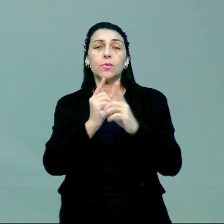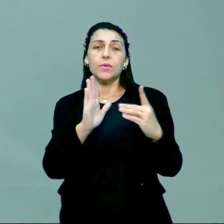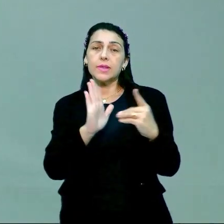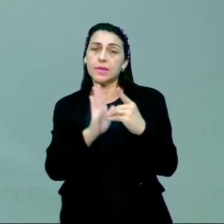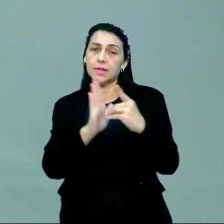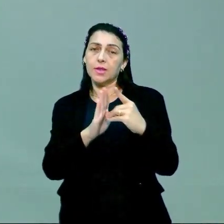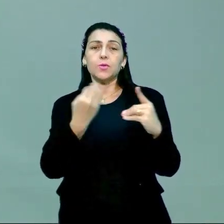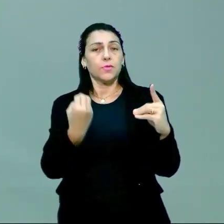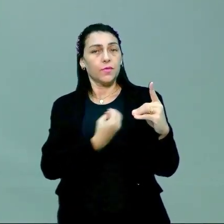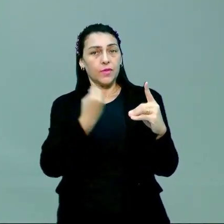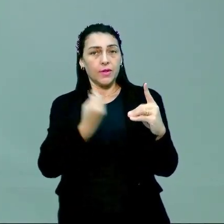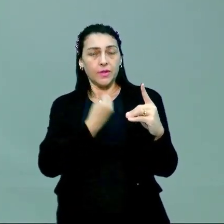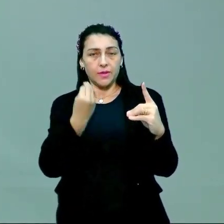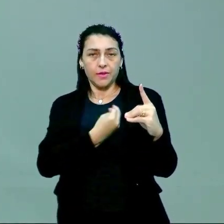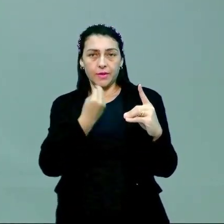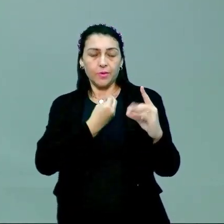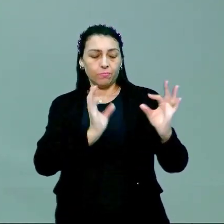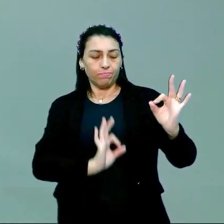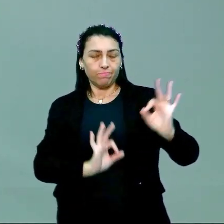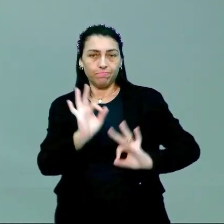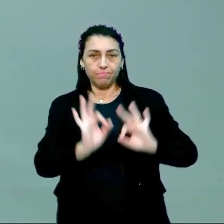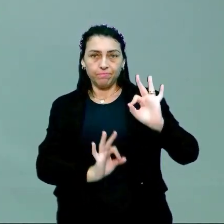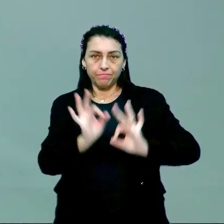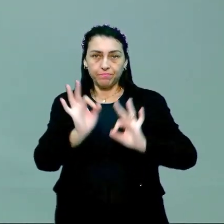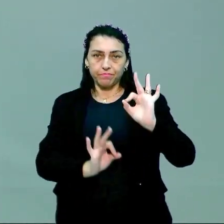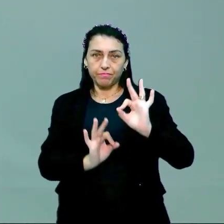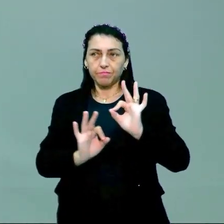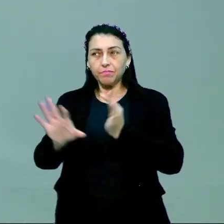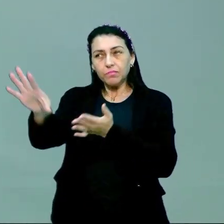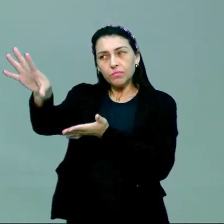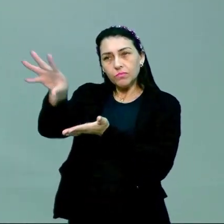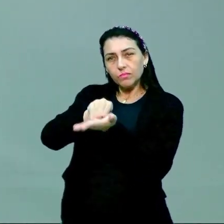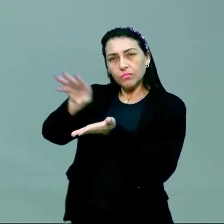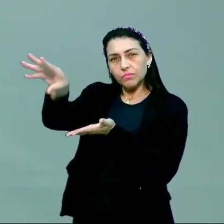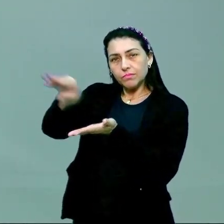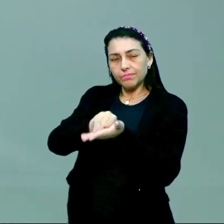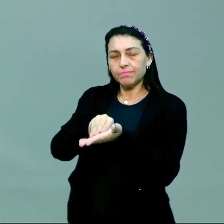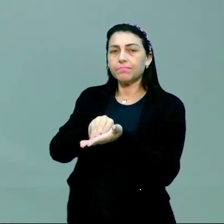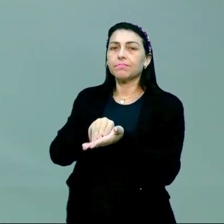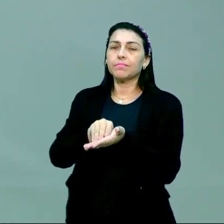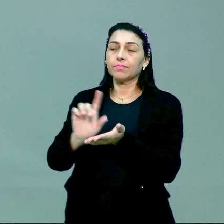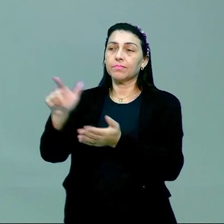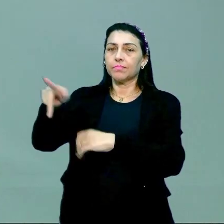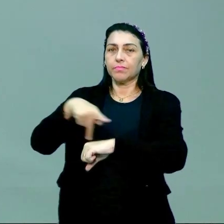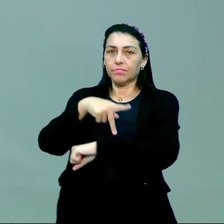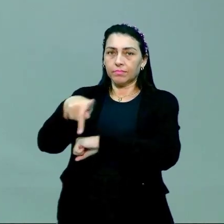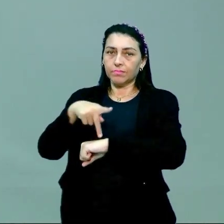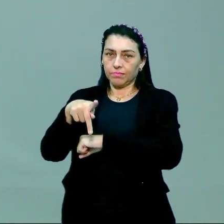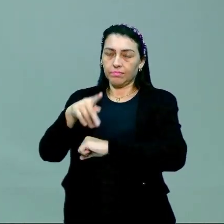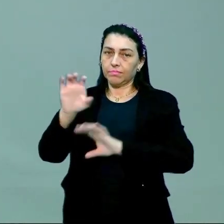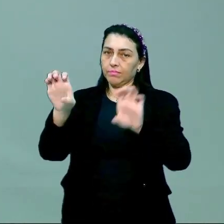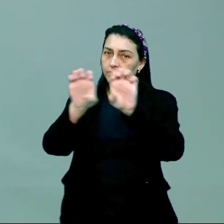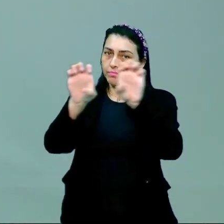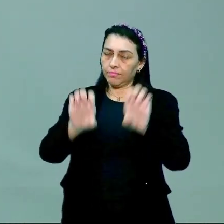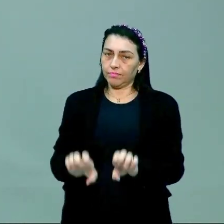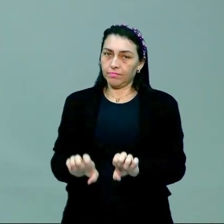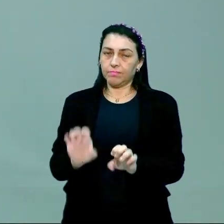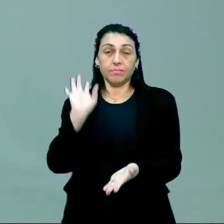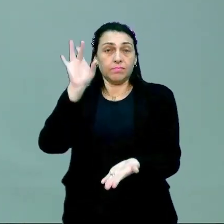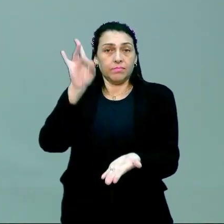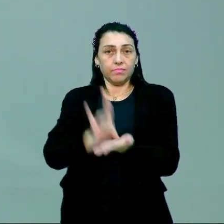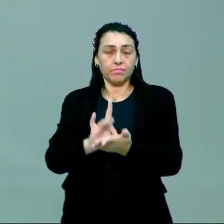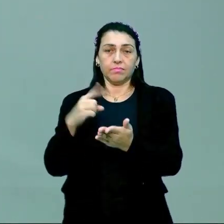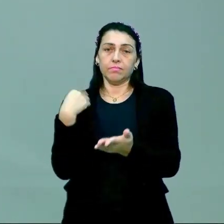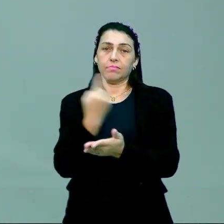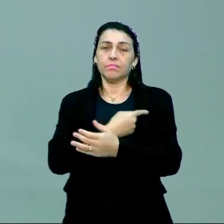índios, eles tinham como organização e acabou estabelecendo esse tipo de estrutura na realidade